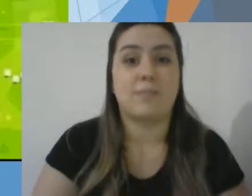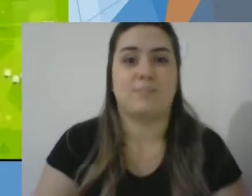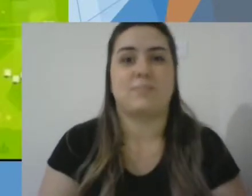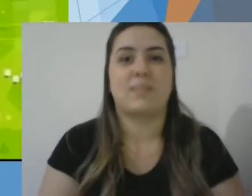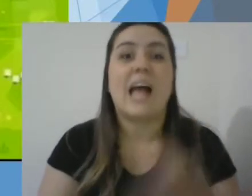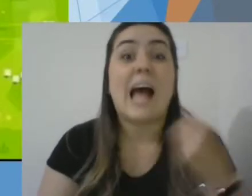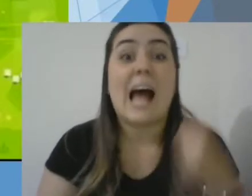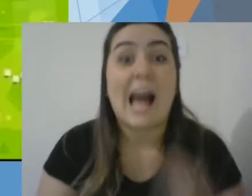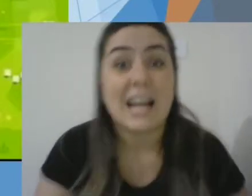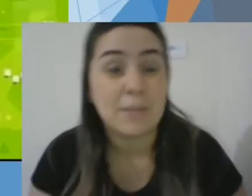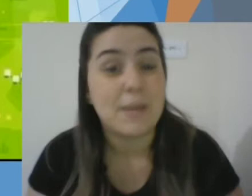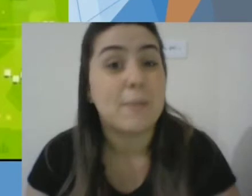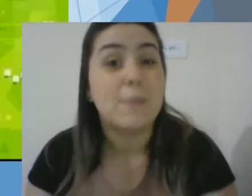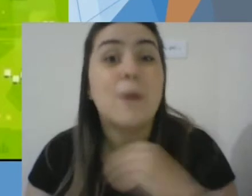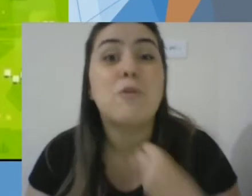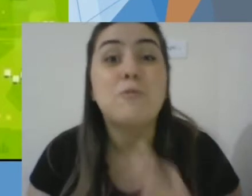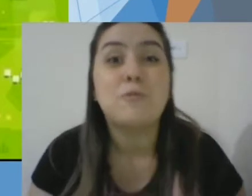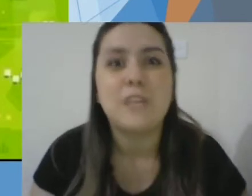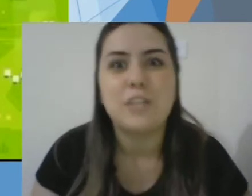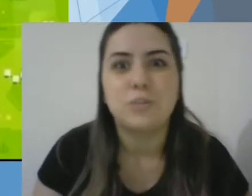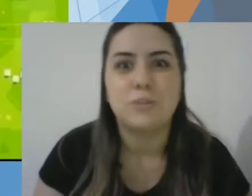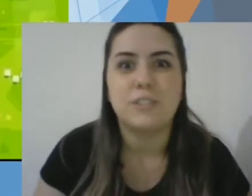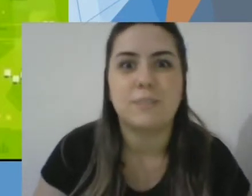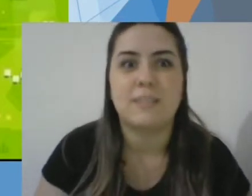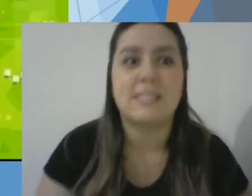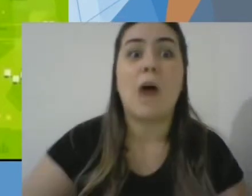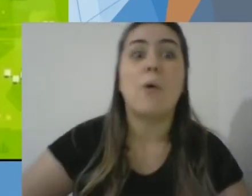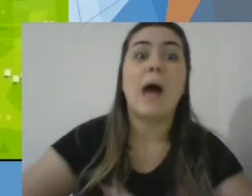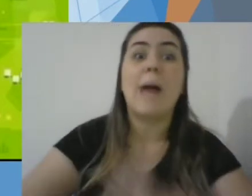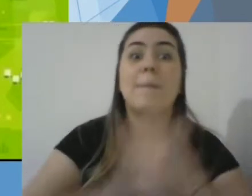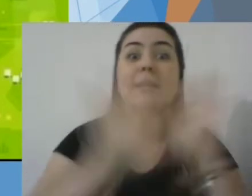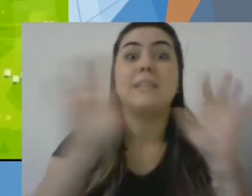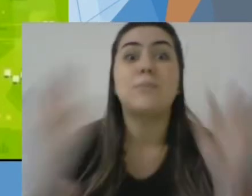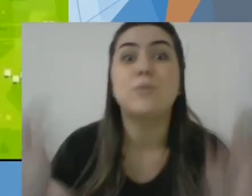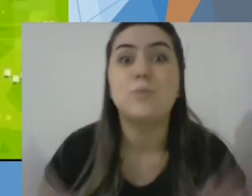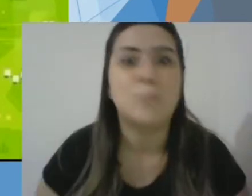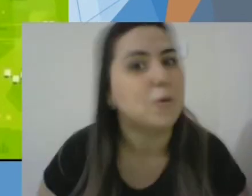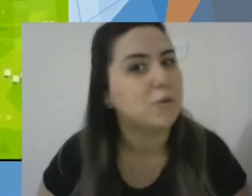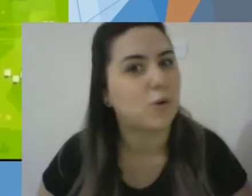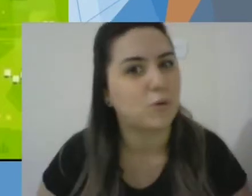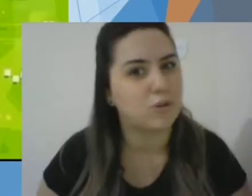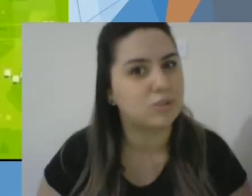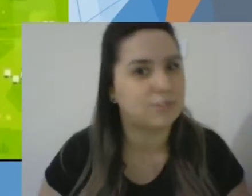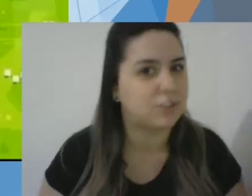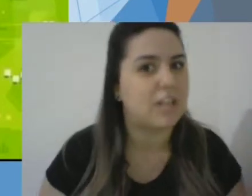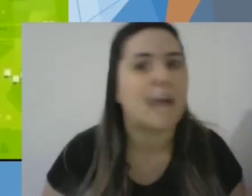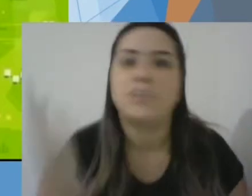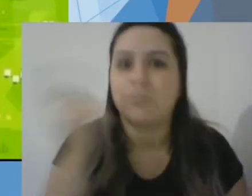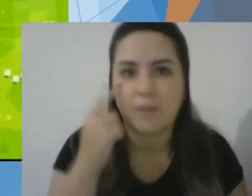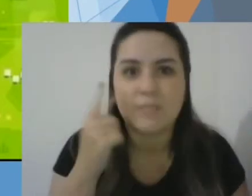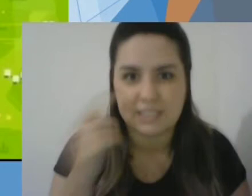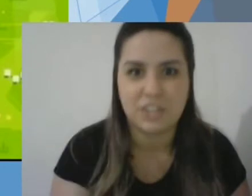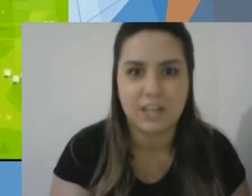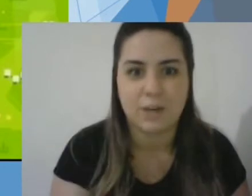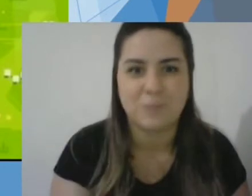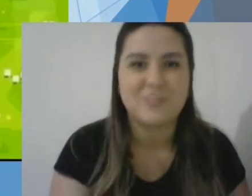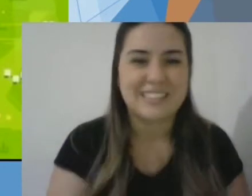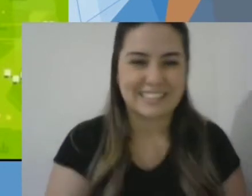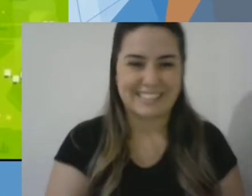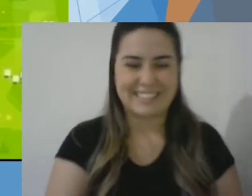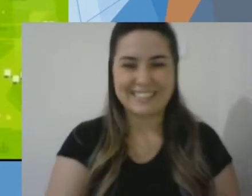pessoal? A tia Bia preparou um vídeo muito especial. Aprendemos muito com o nosso livro didático. Vamos